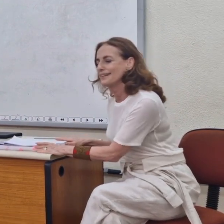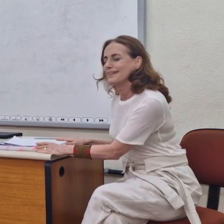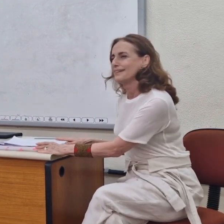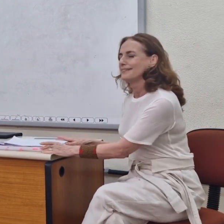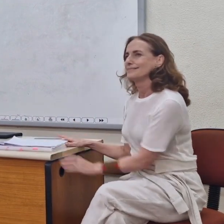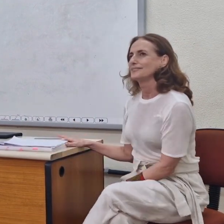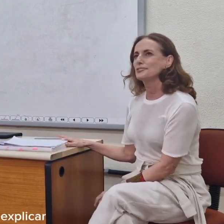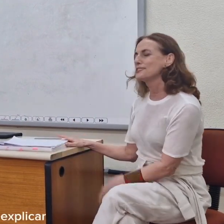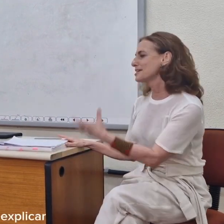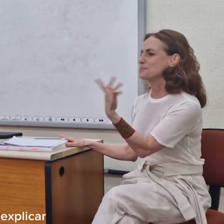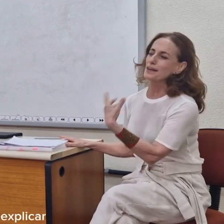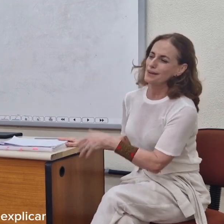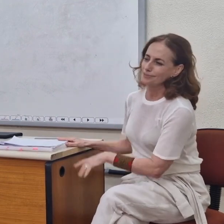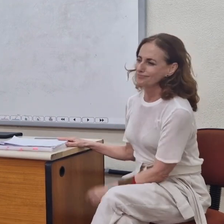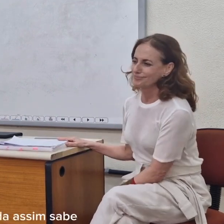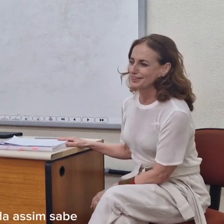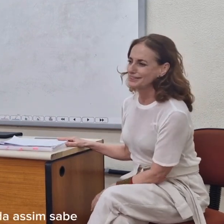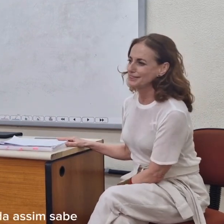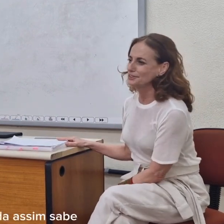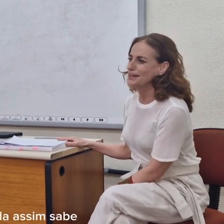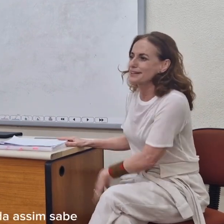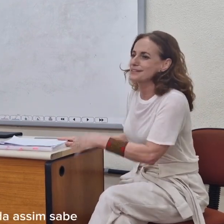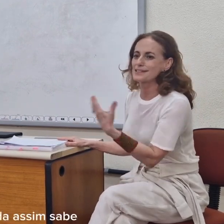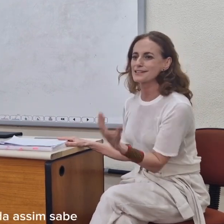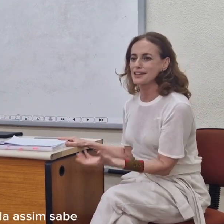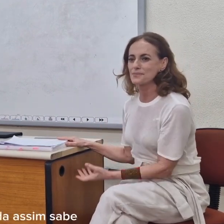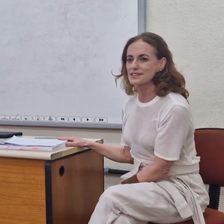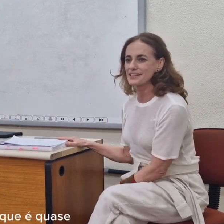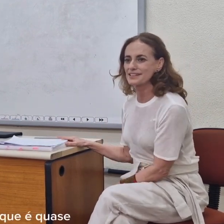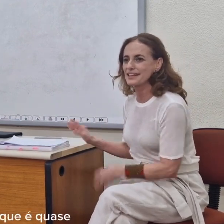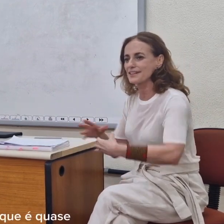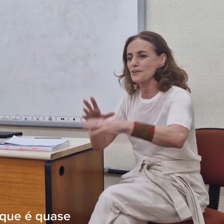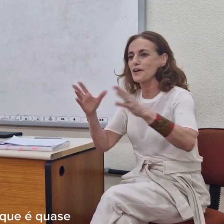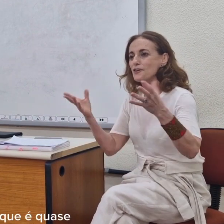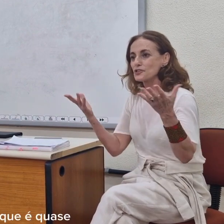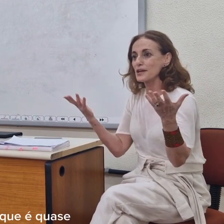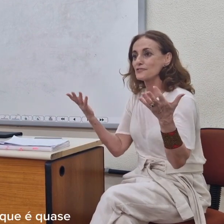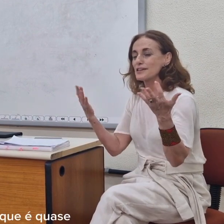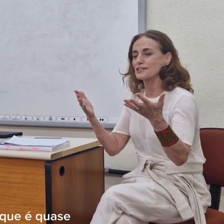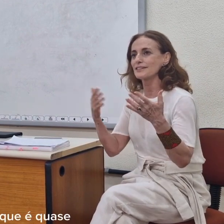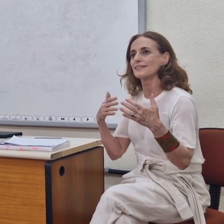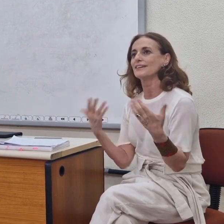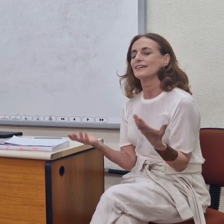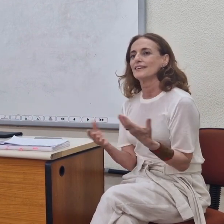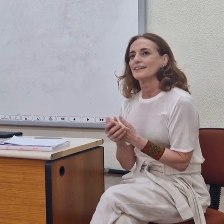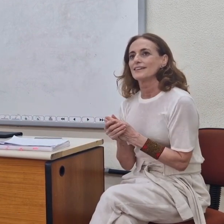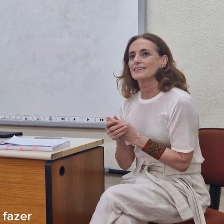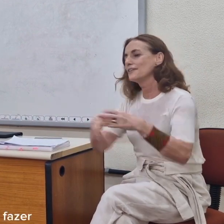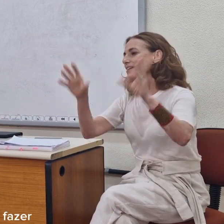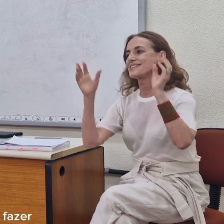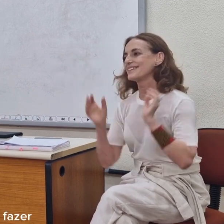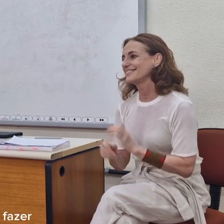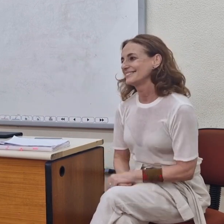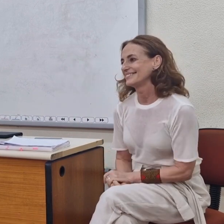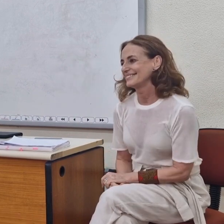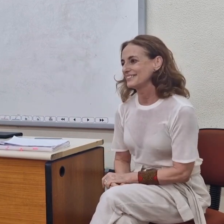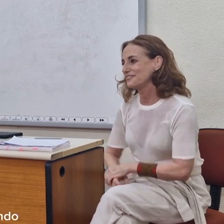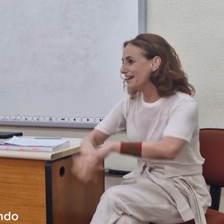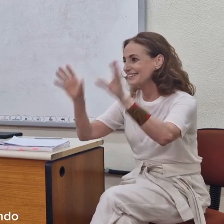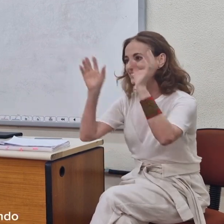da... Não sei se... Assim, não era assim, sabe? Assim, tem que... Eu acho que era quase... Tem que